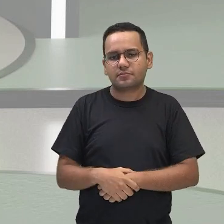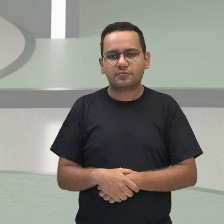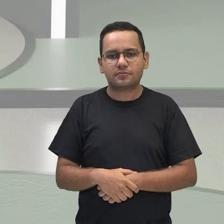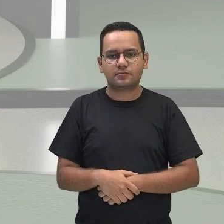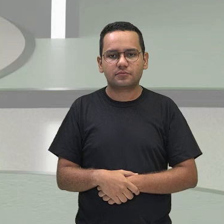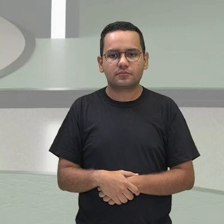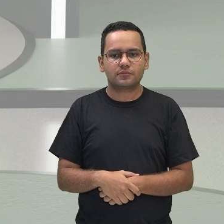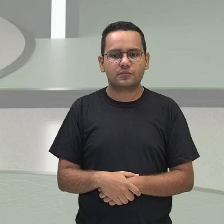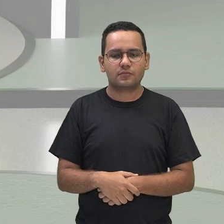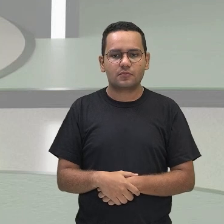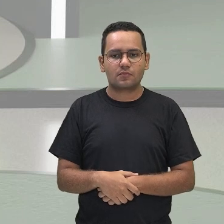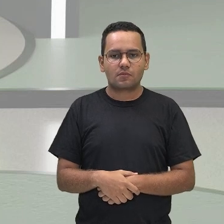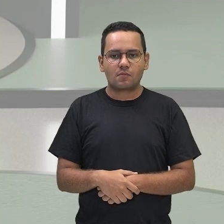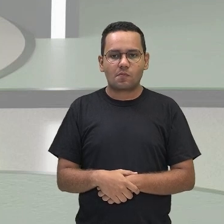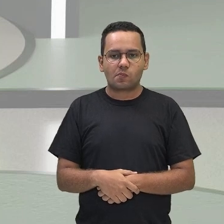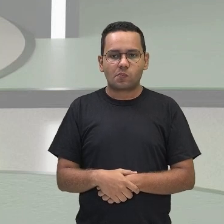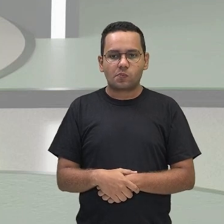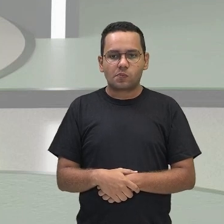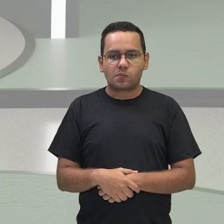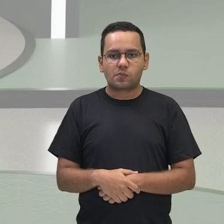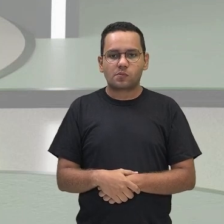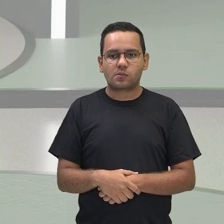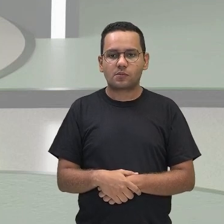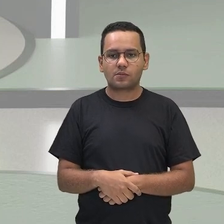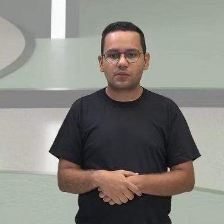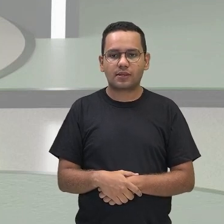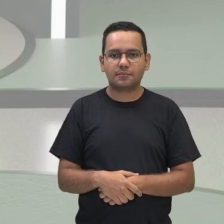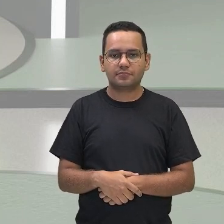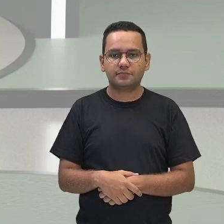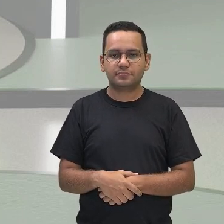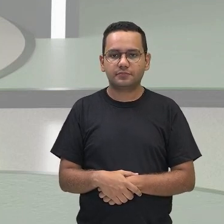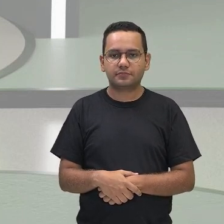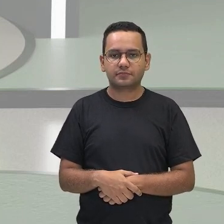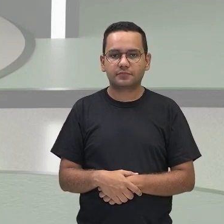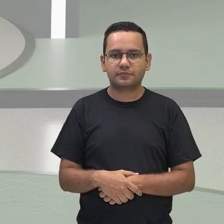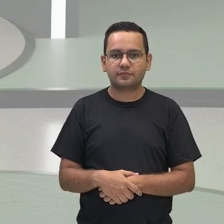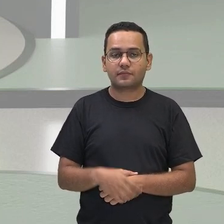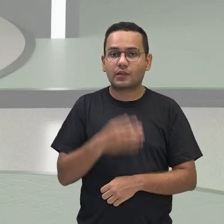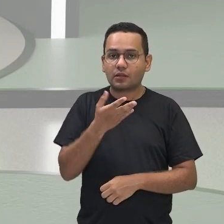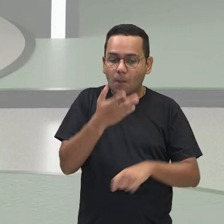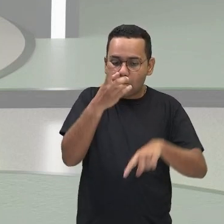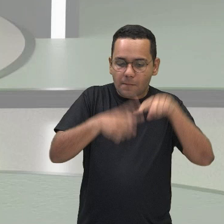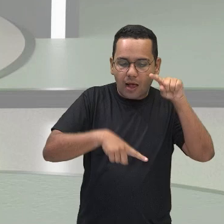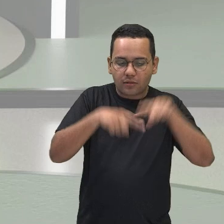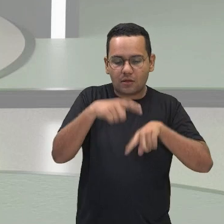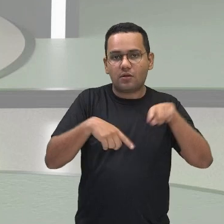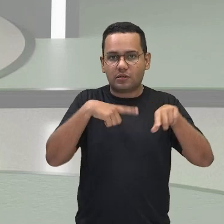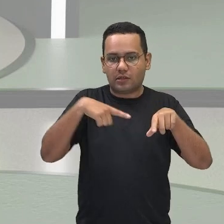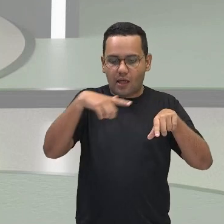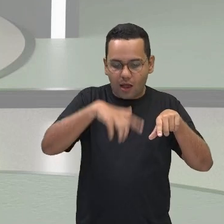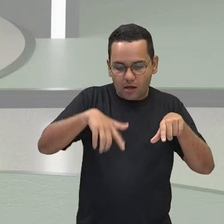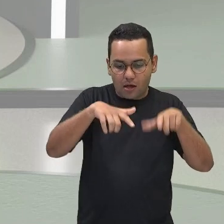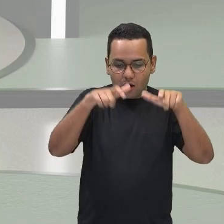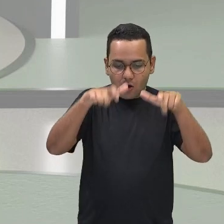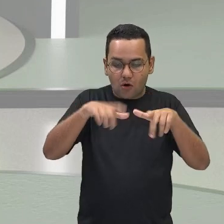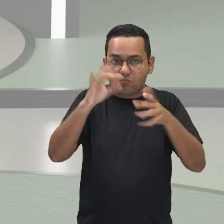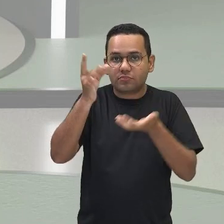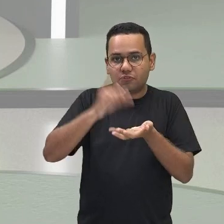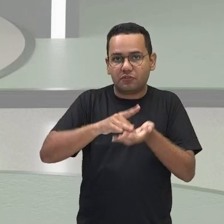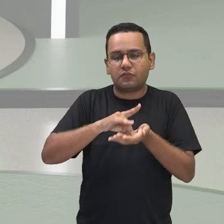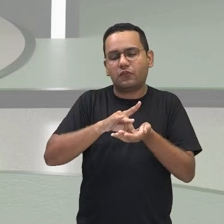que ocupa lugar no espaço e tem massa e volume, certo? Não é